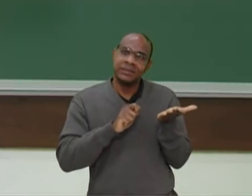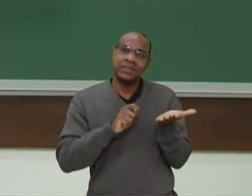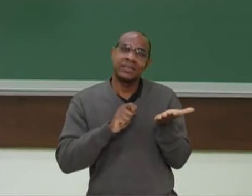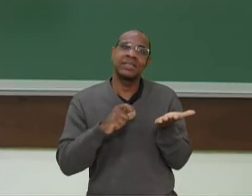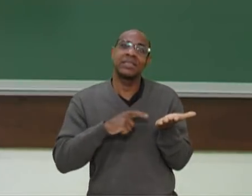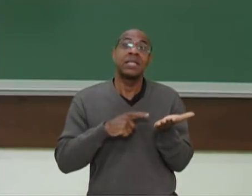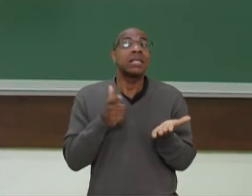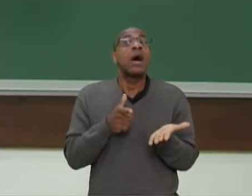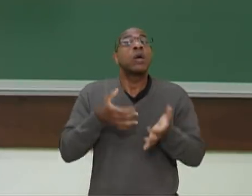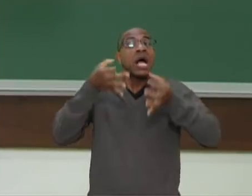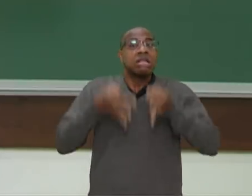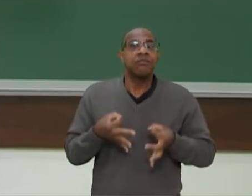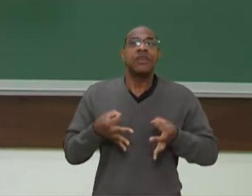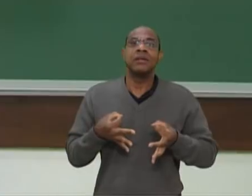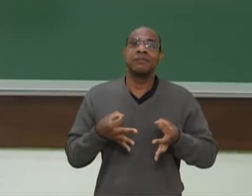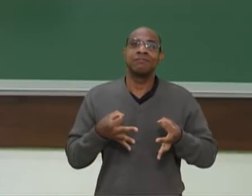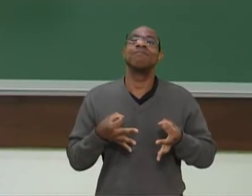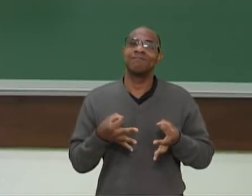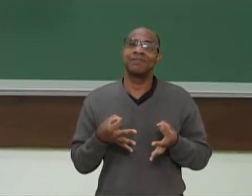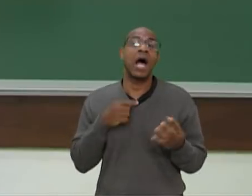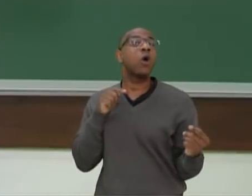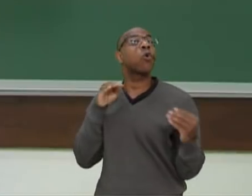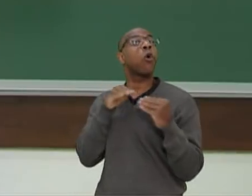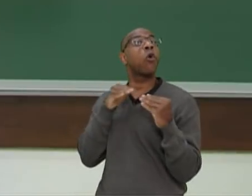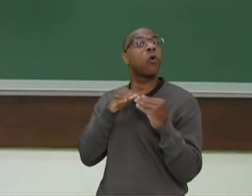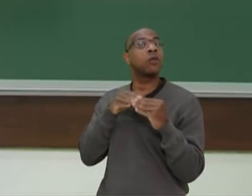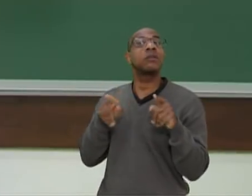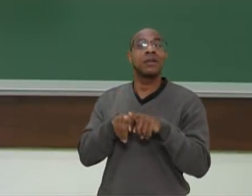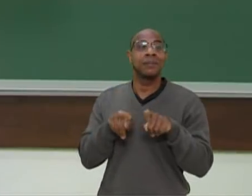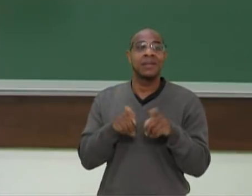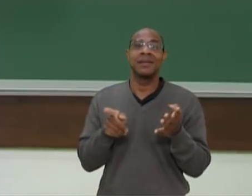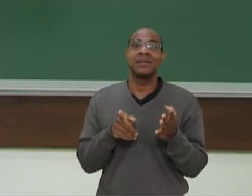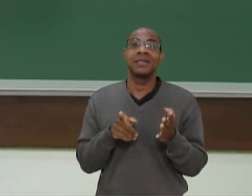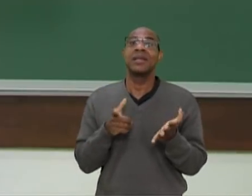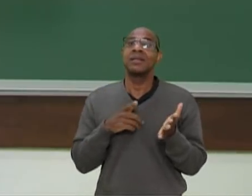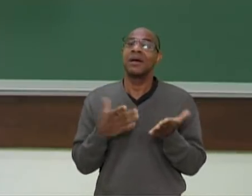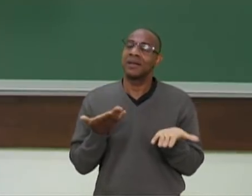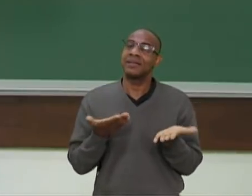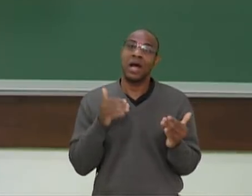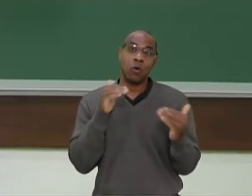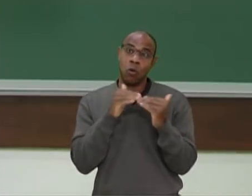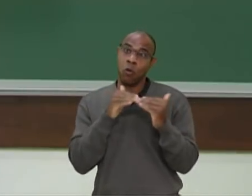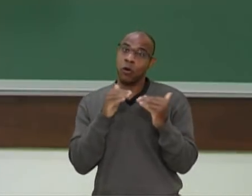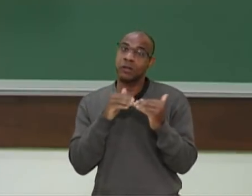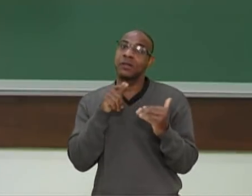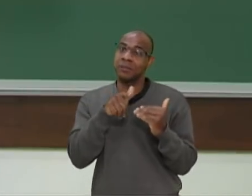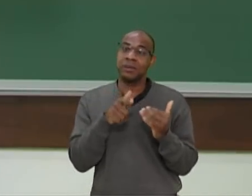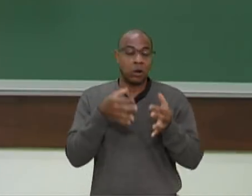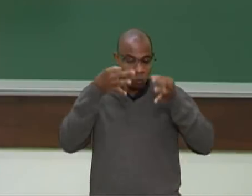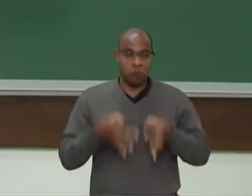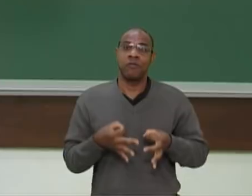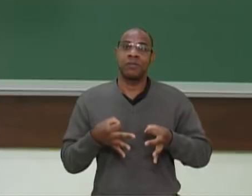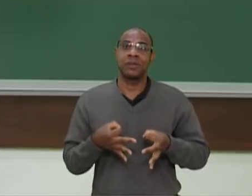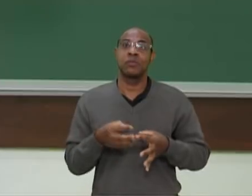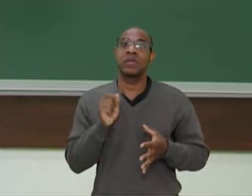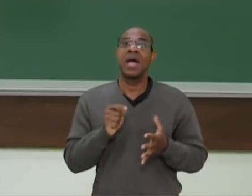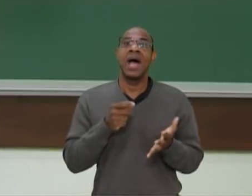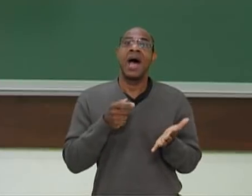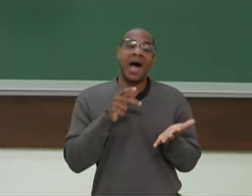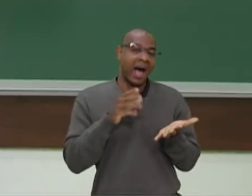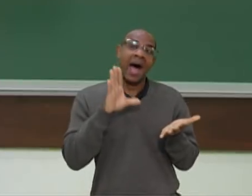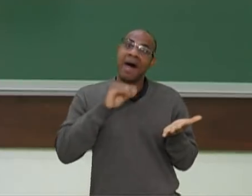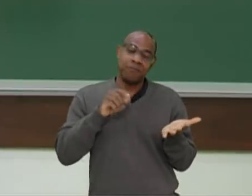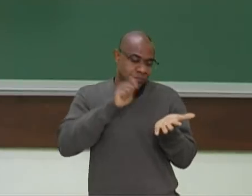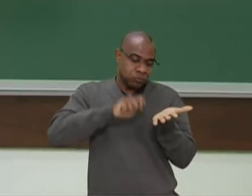o autor, ele está corroborando no sentido de confirmar a sua fala